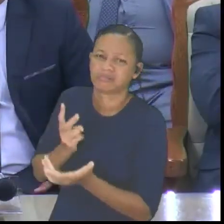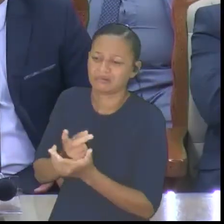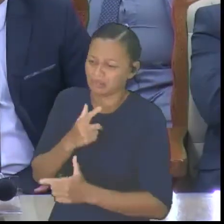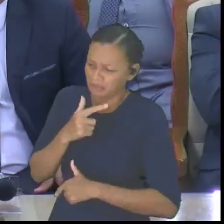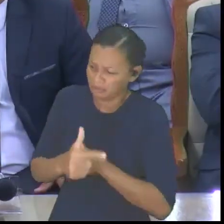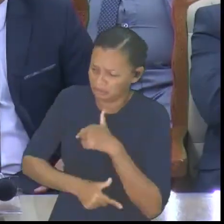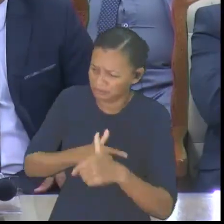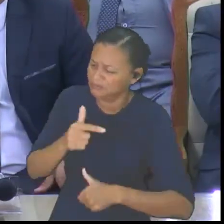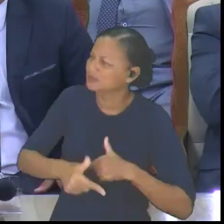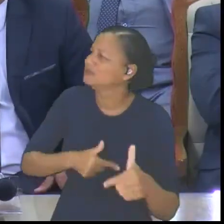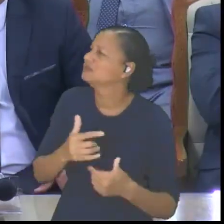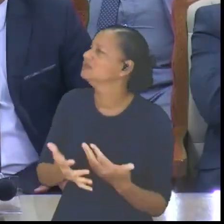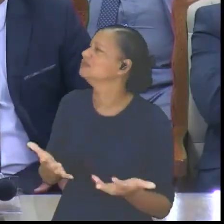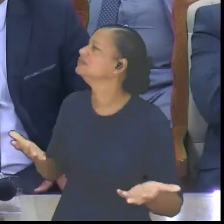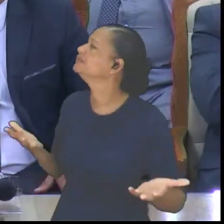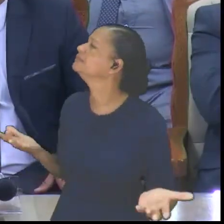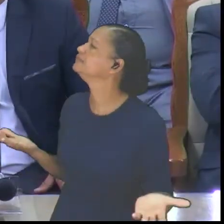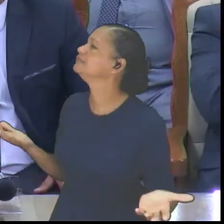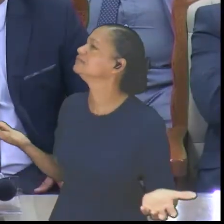fazendo?